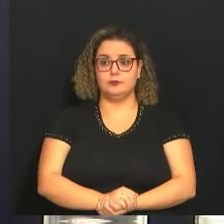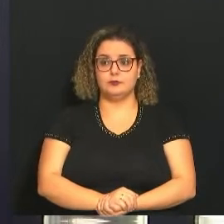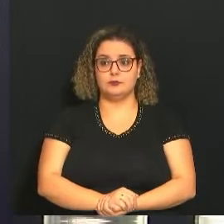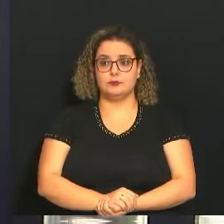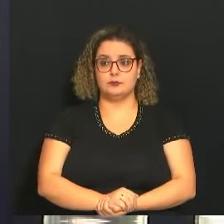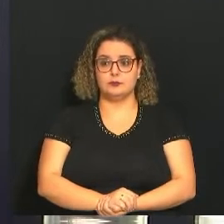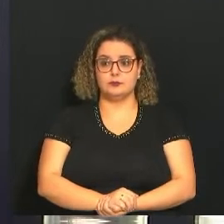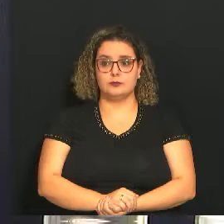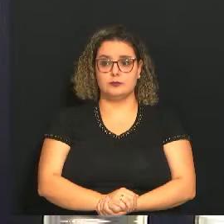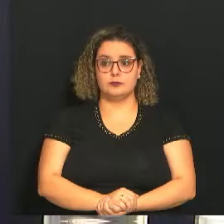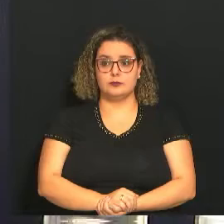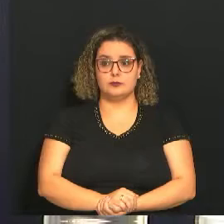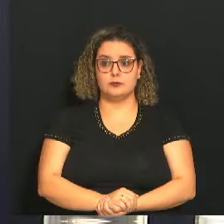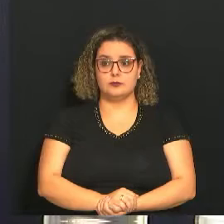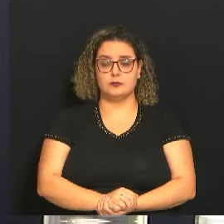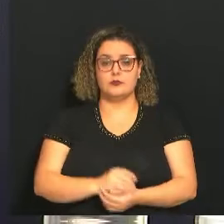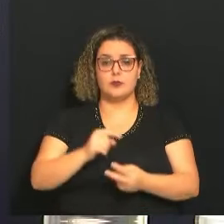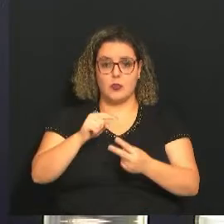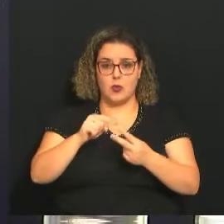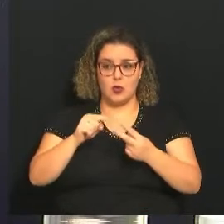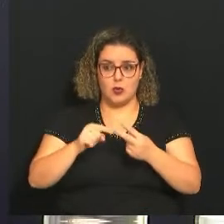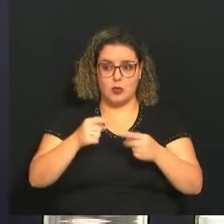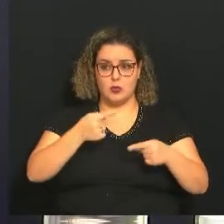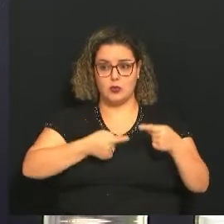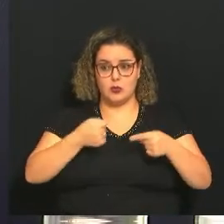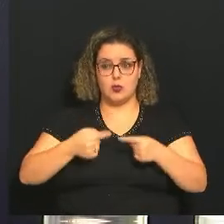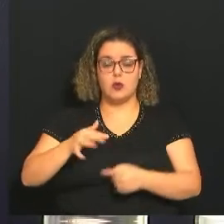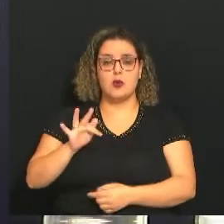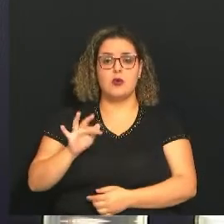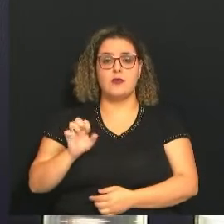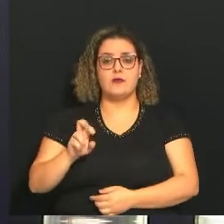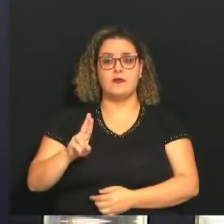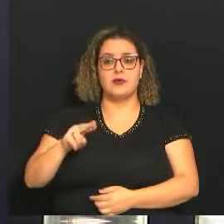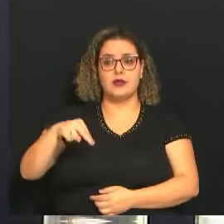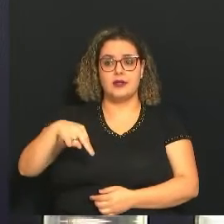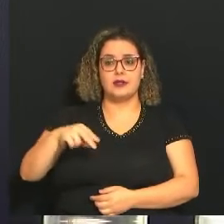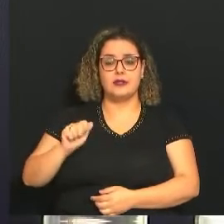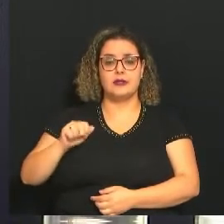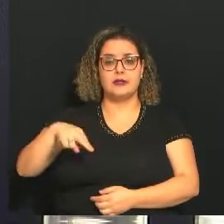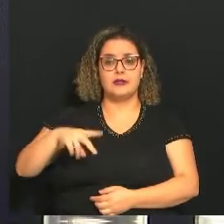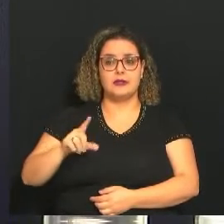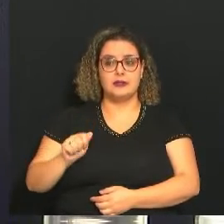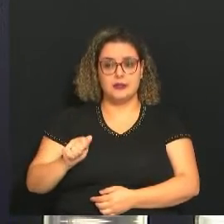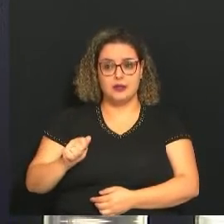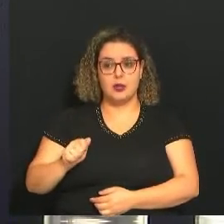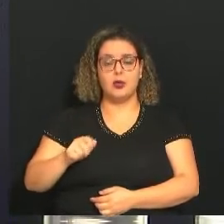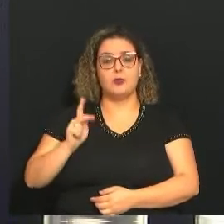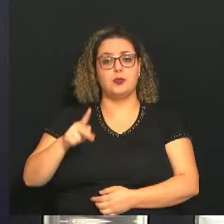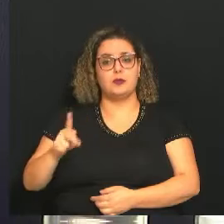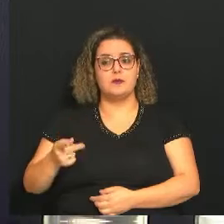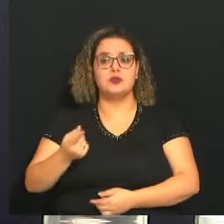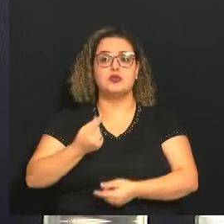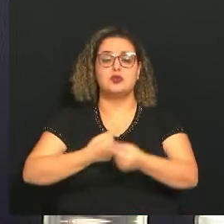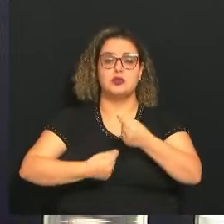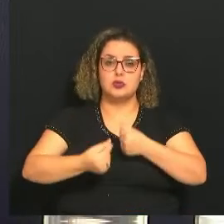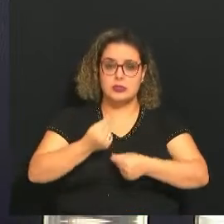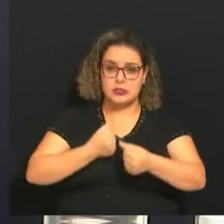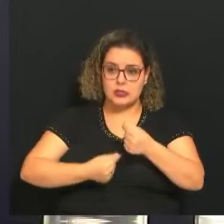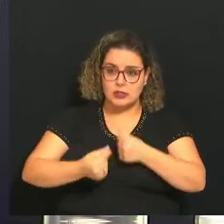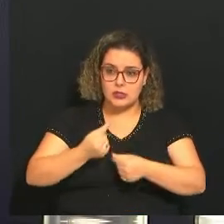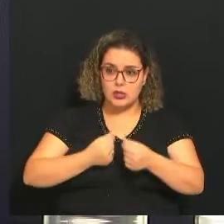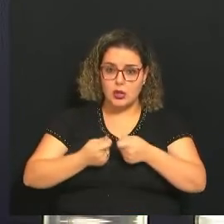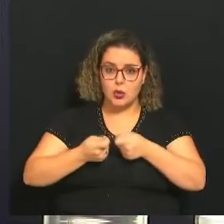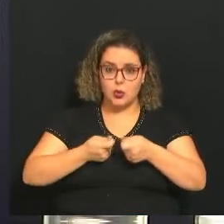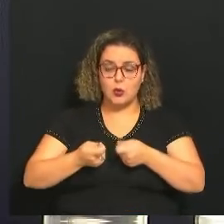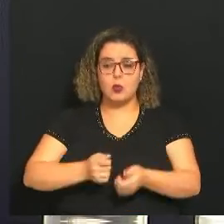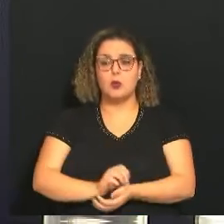conosco dois debatedores, né? Um é a Fernanda Serralha, que é professora, economista, e também a gente tem José